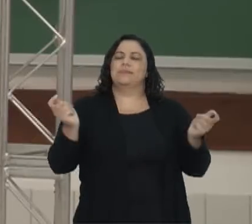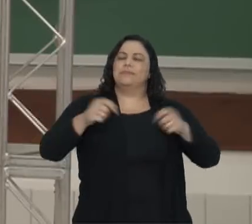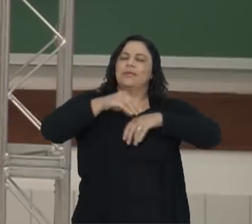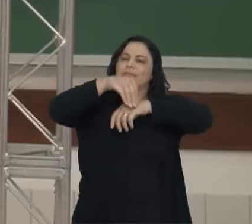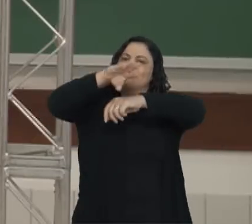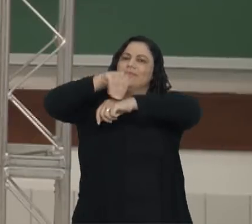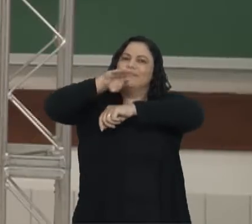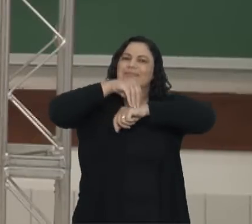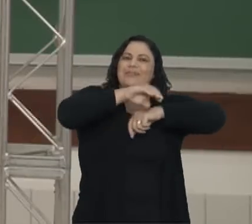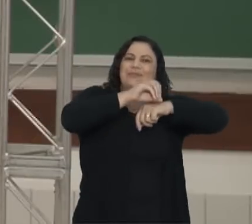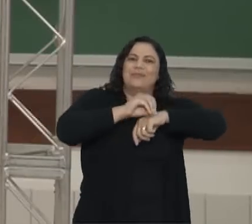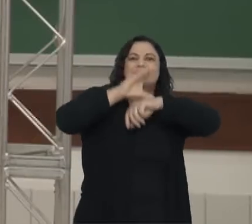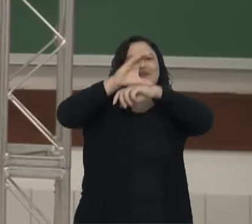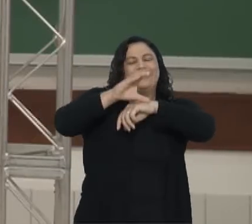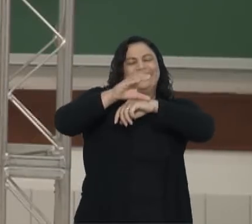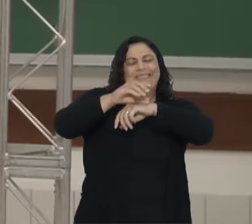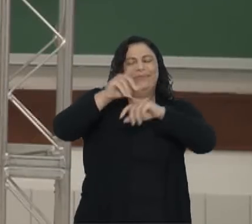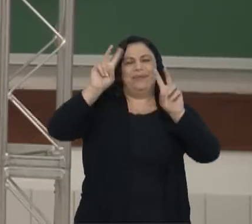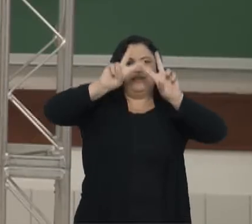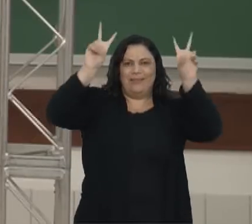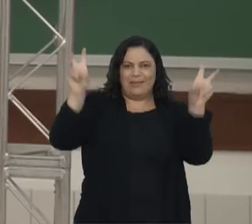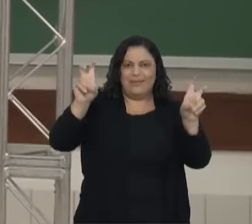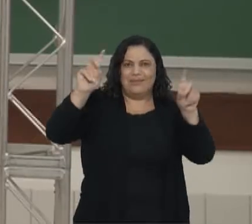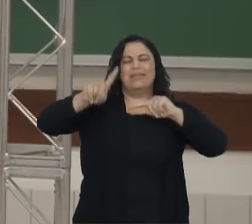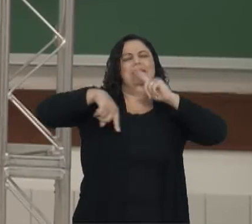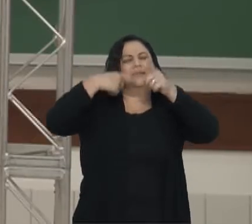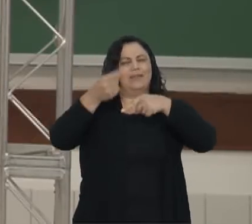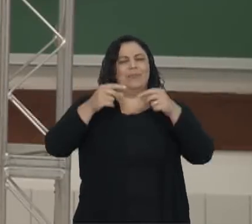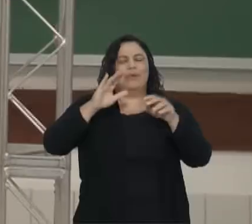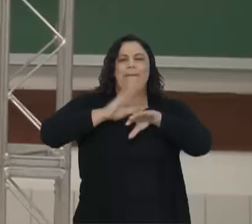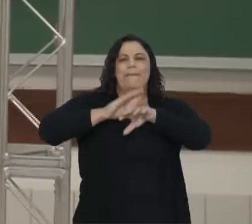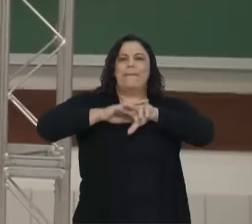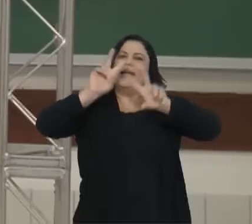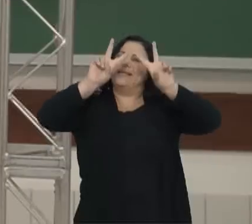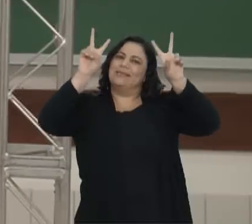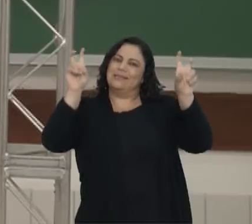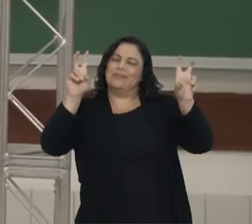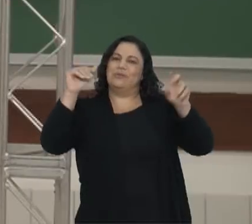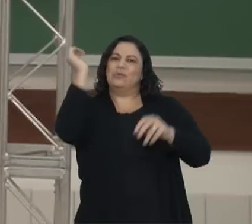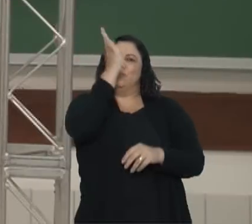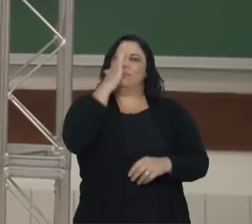na próxima aula a gente volta com mais assuntos sobre a população brasileira. Um abraço e até lá!